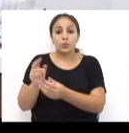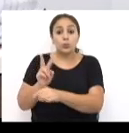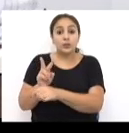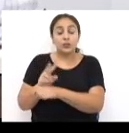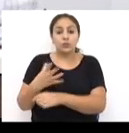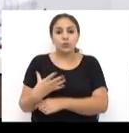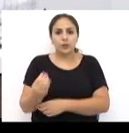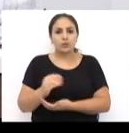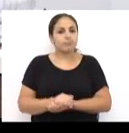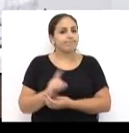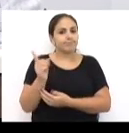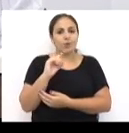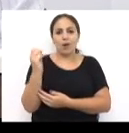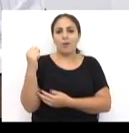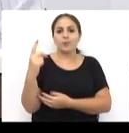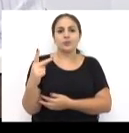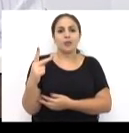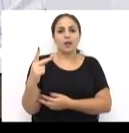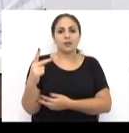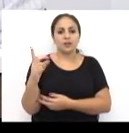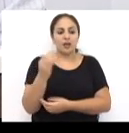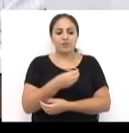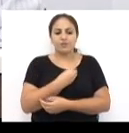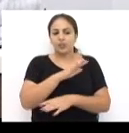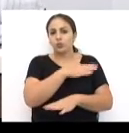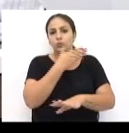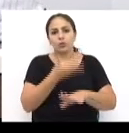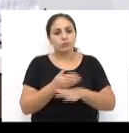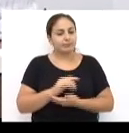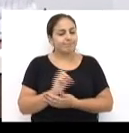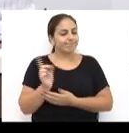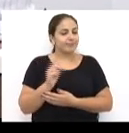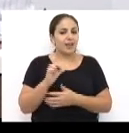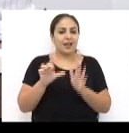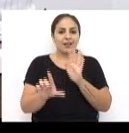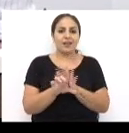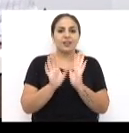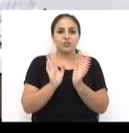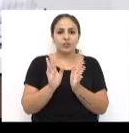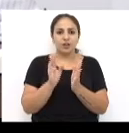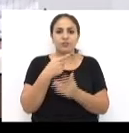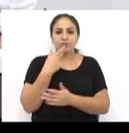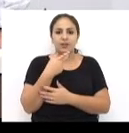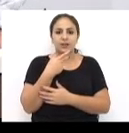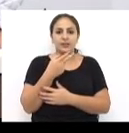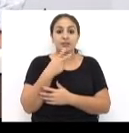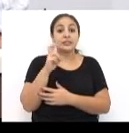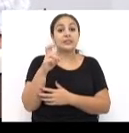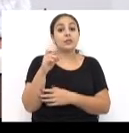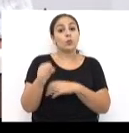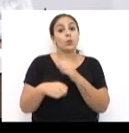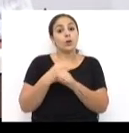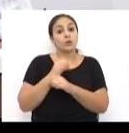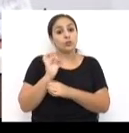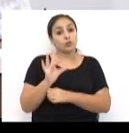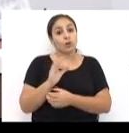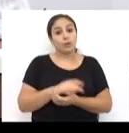como pensionista pelo resto da vida. A lei já determina que ela vai ficar pensionista por 5